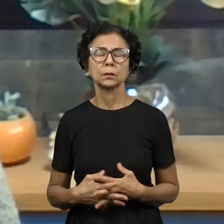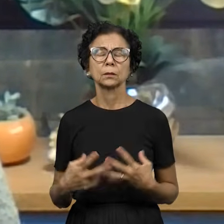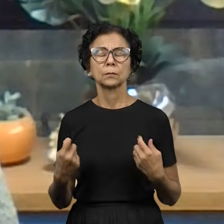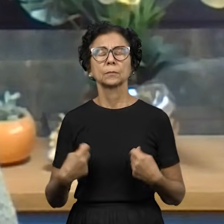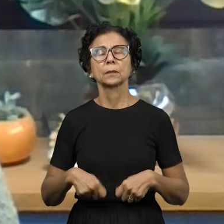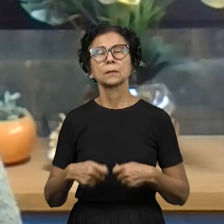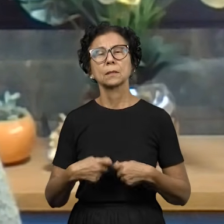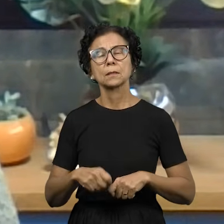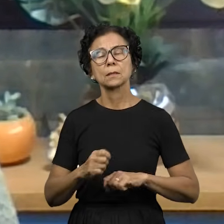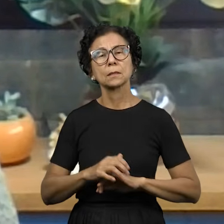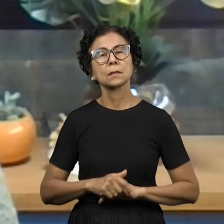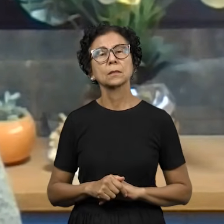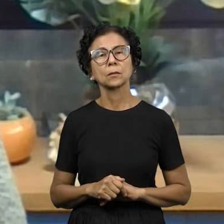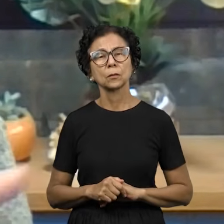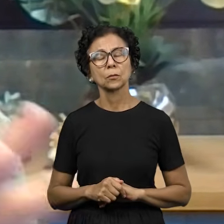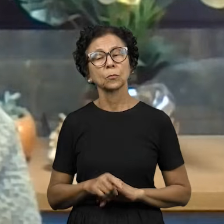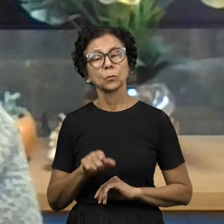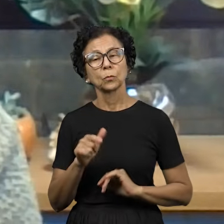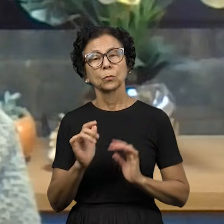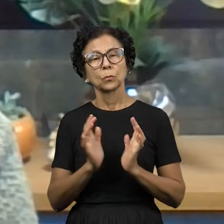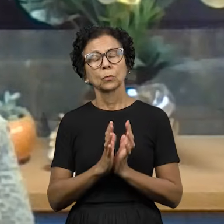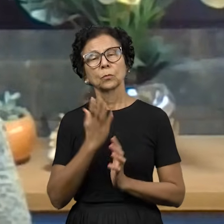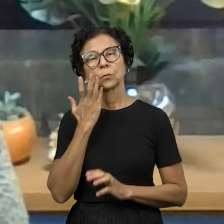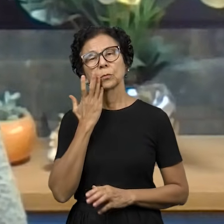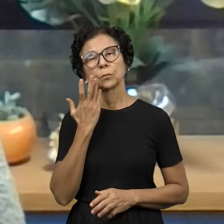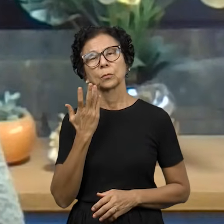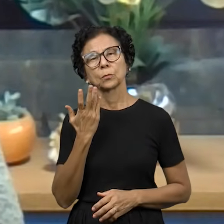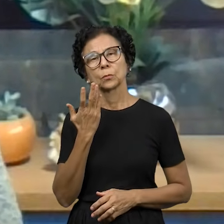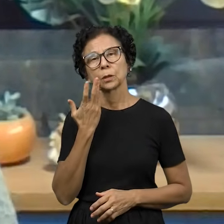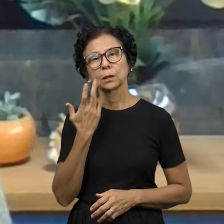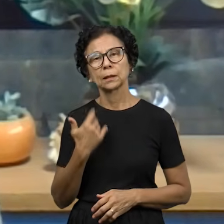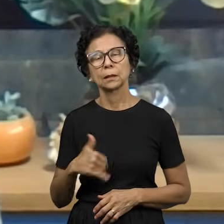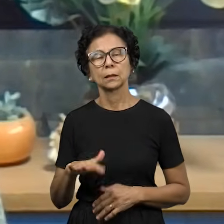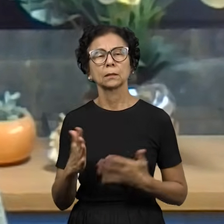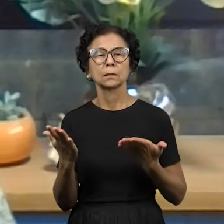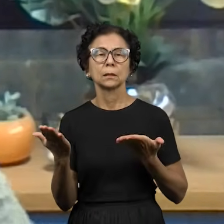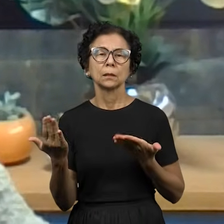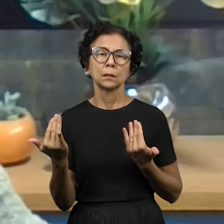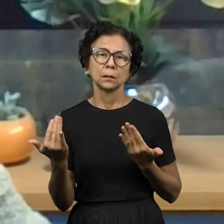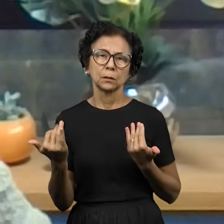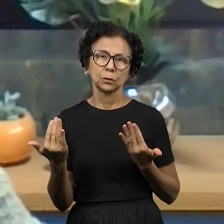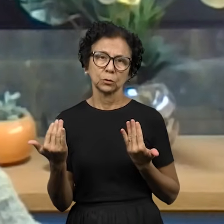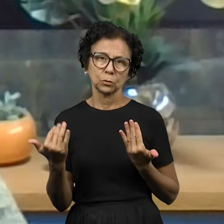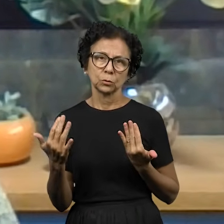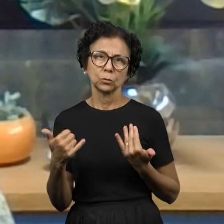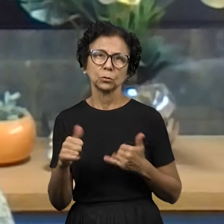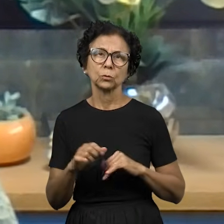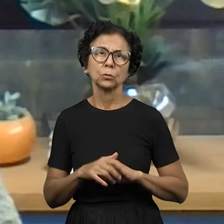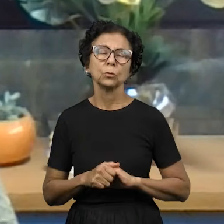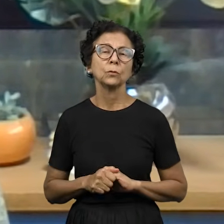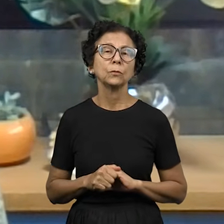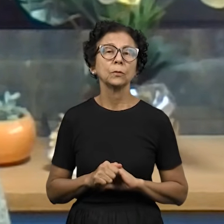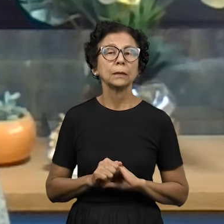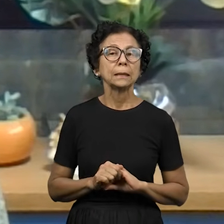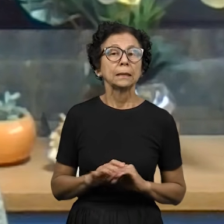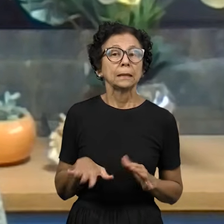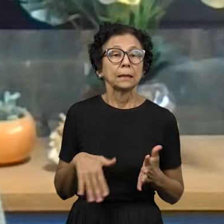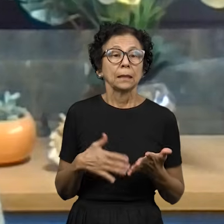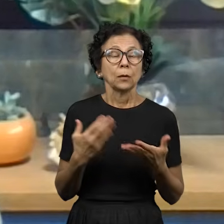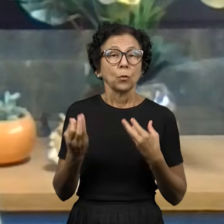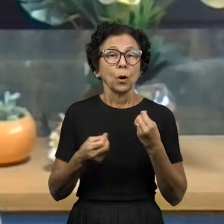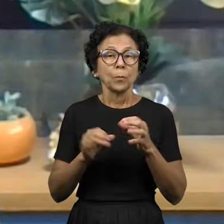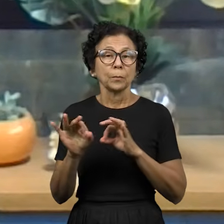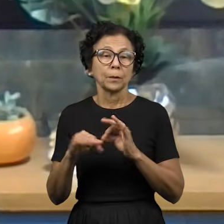orientar principalmente os grupos de crianças e de jovens nas aulas para um